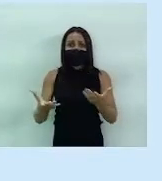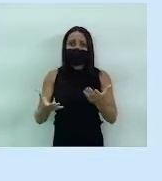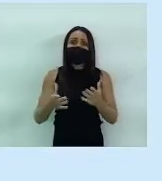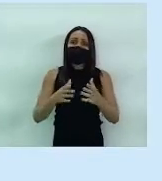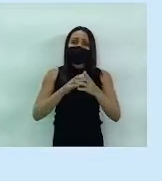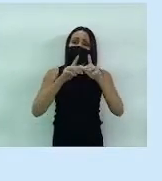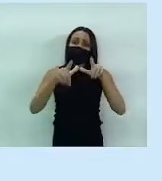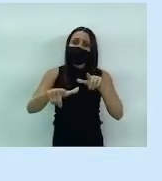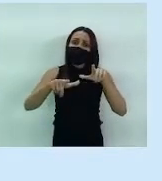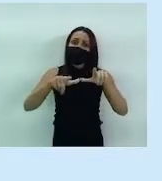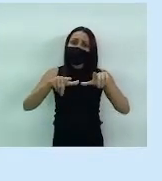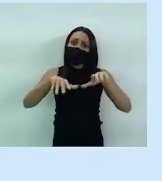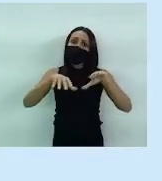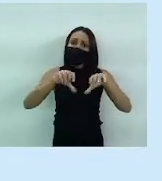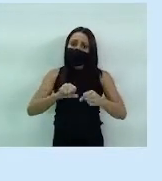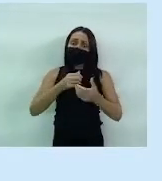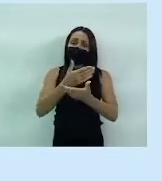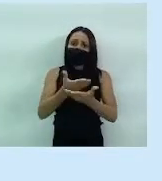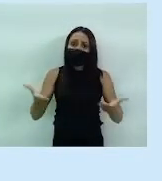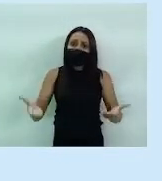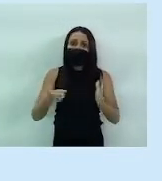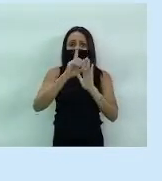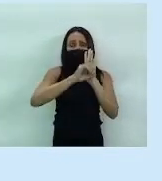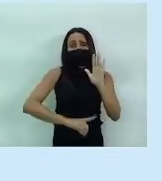fomentação desses direitos e deveres.